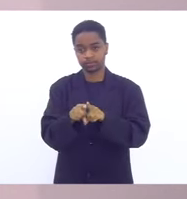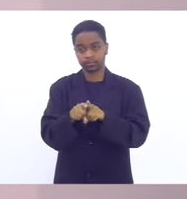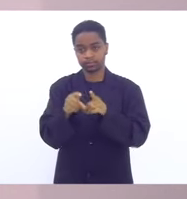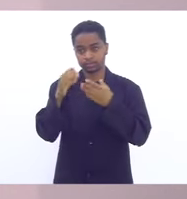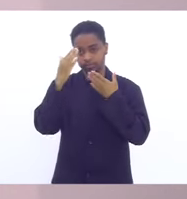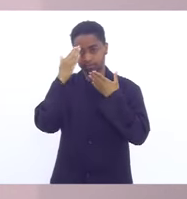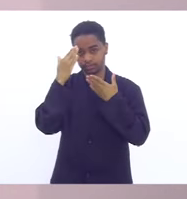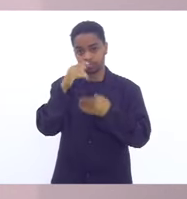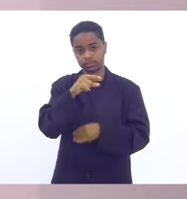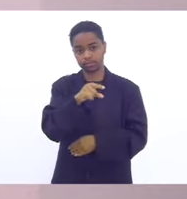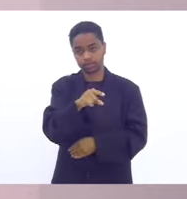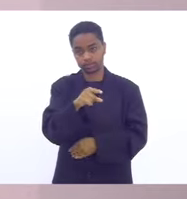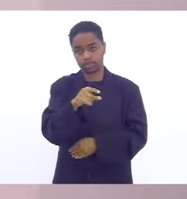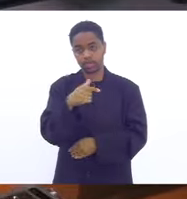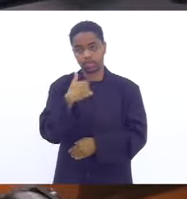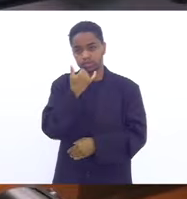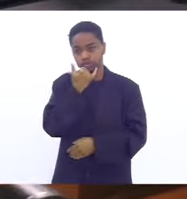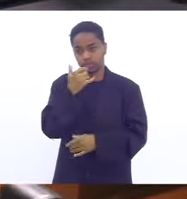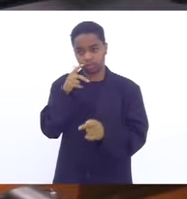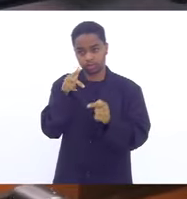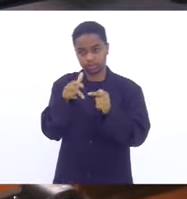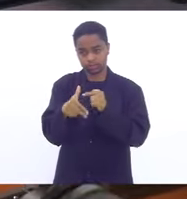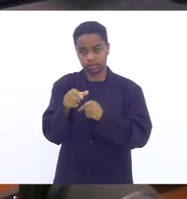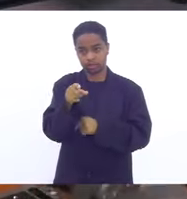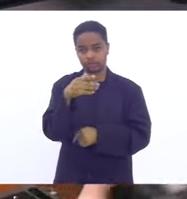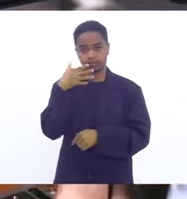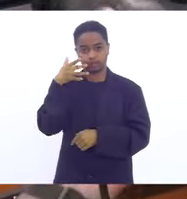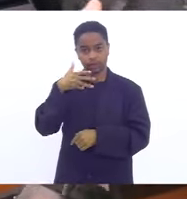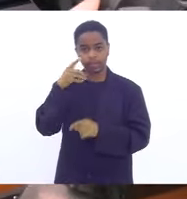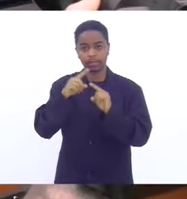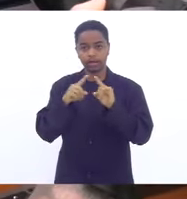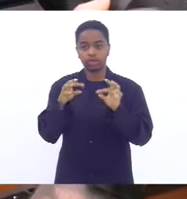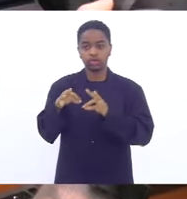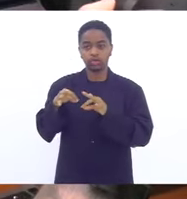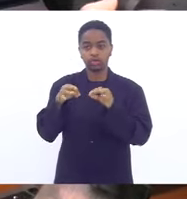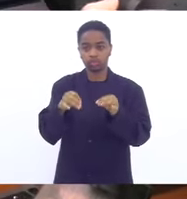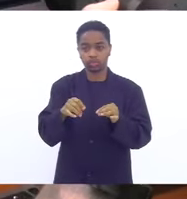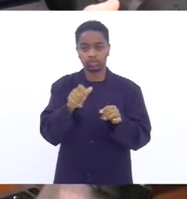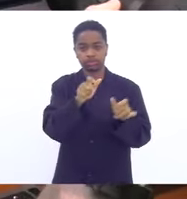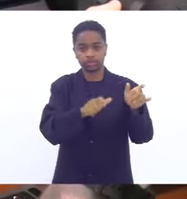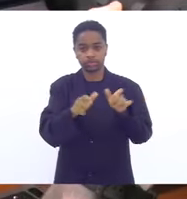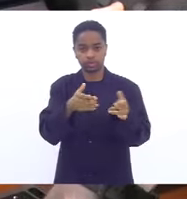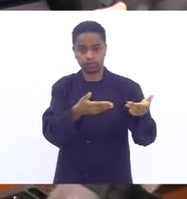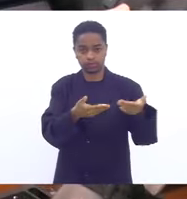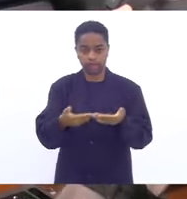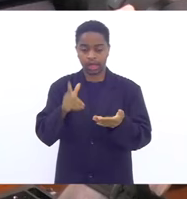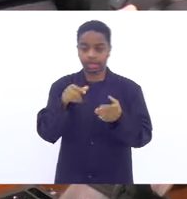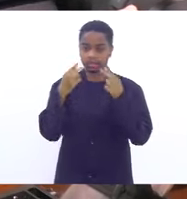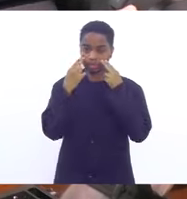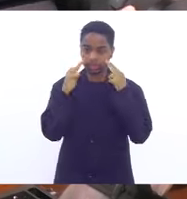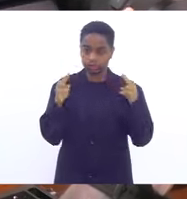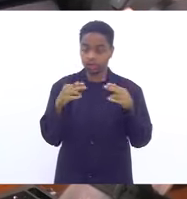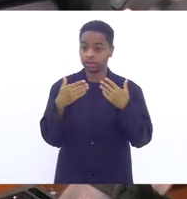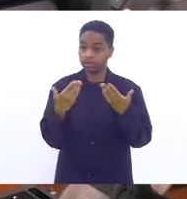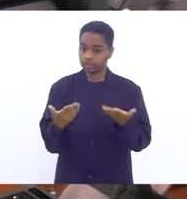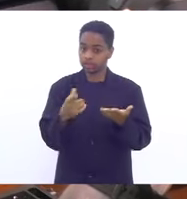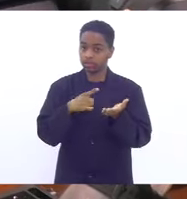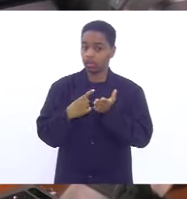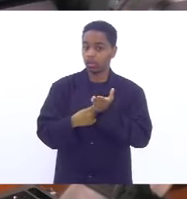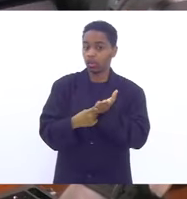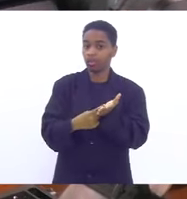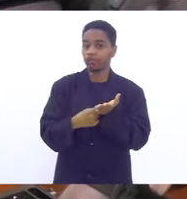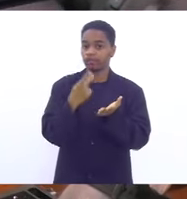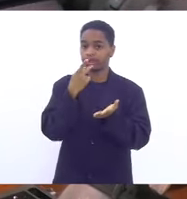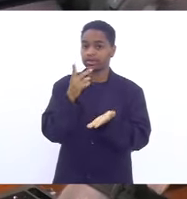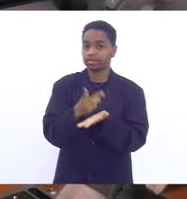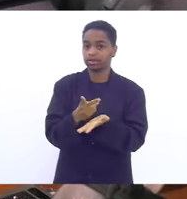Vossa Excelência, fazer uma interrupção na fala de Vossa Excelência, mas todos os convidados aqui na condição de testemunha, portanto, comprometidos em